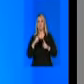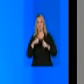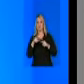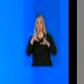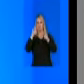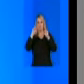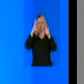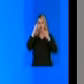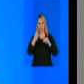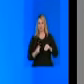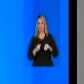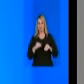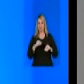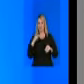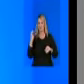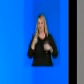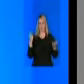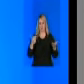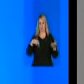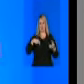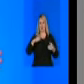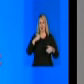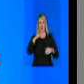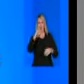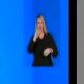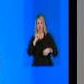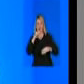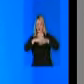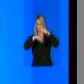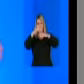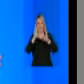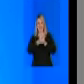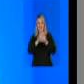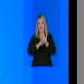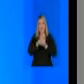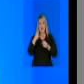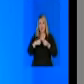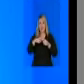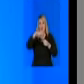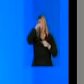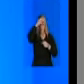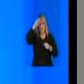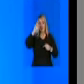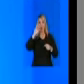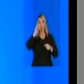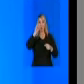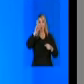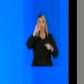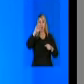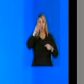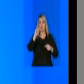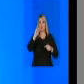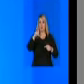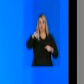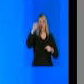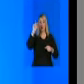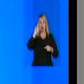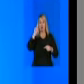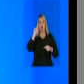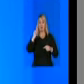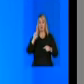que no Rio de Janeiro nós não tenhamos avançado nada, porque o prefeito Eduardo Paes optou por não investir em tecnologia no gerenciamento de